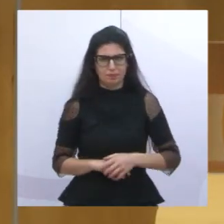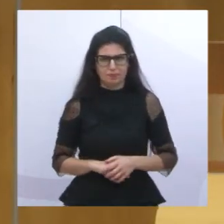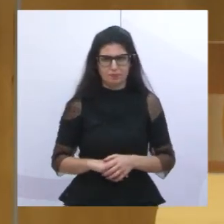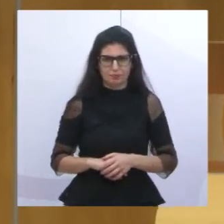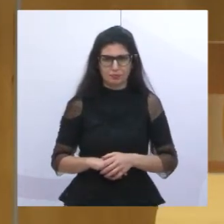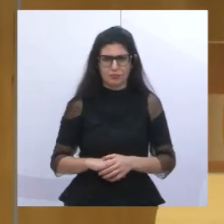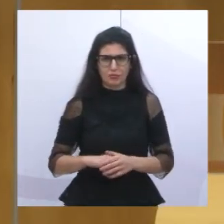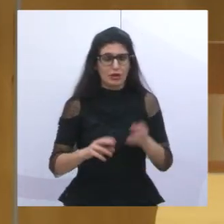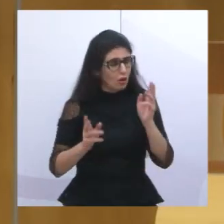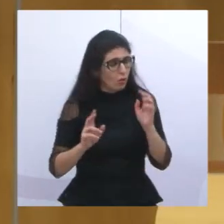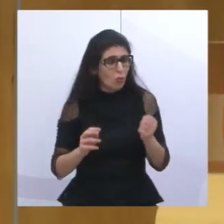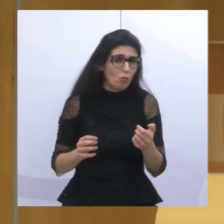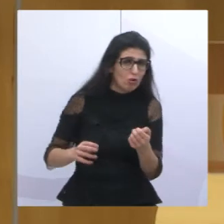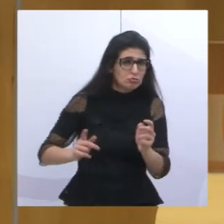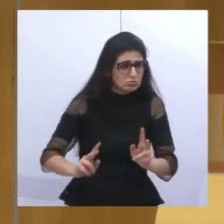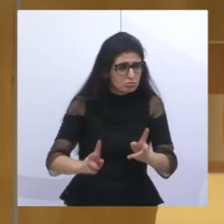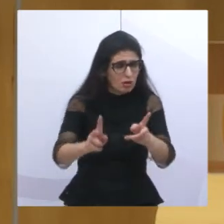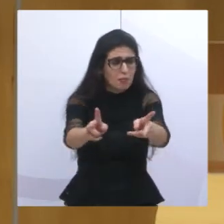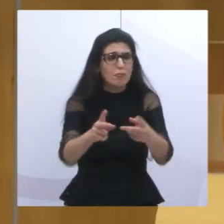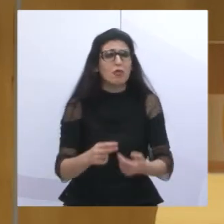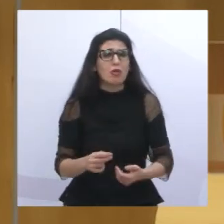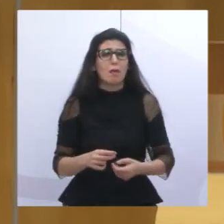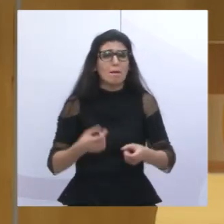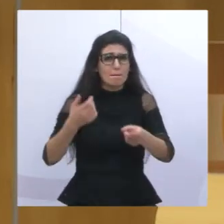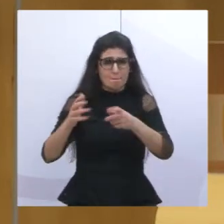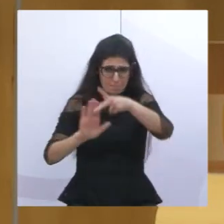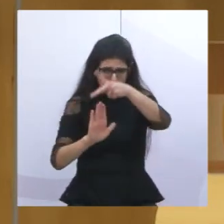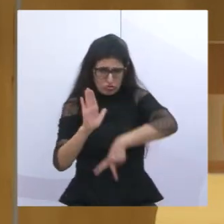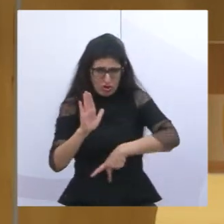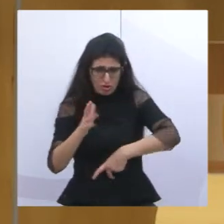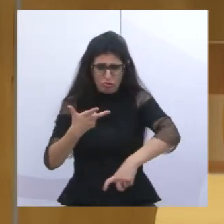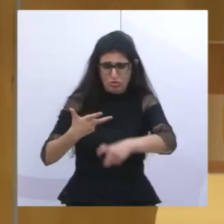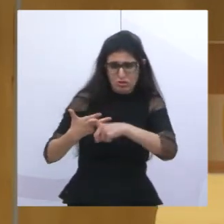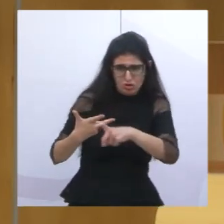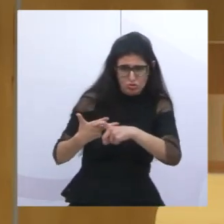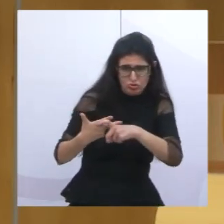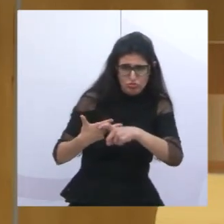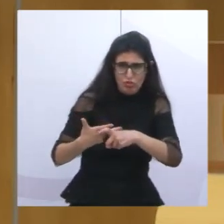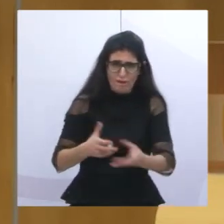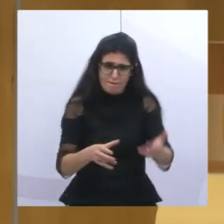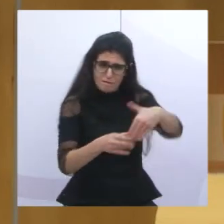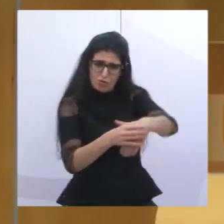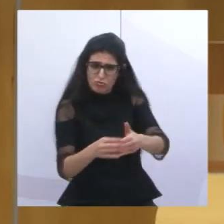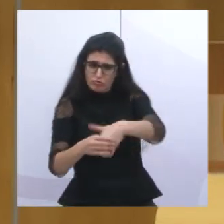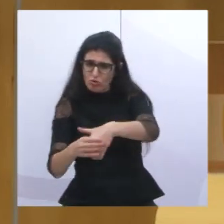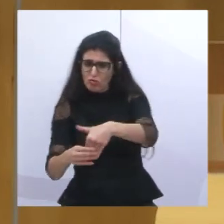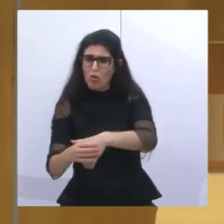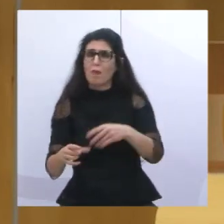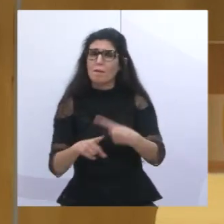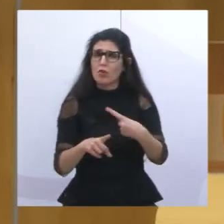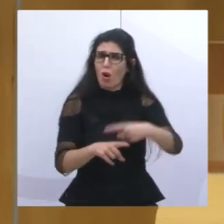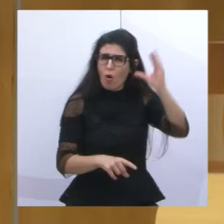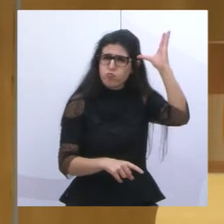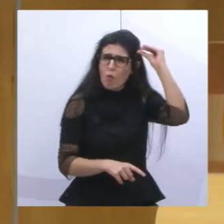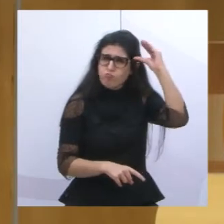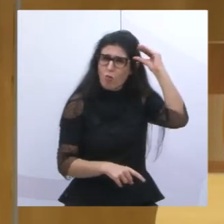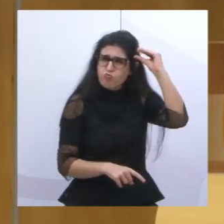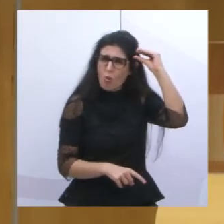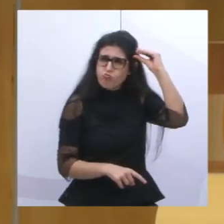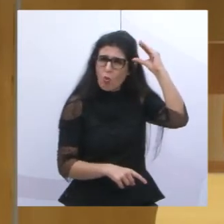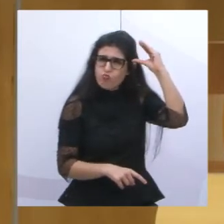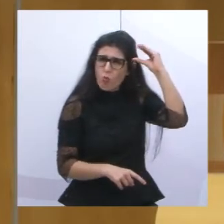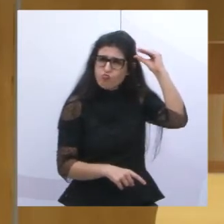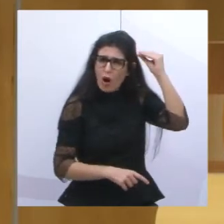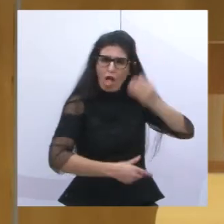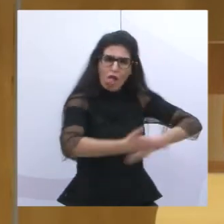os projetos que vêm do Executivo. Por conta do quê? Do convencimento e do debate.